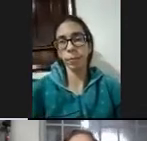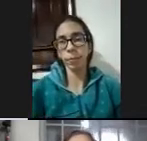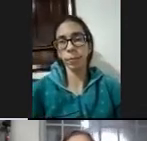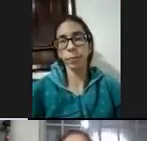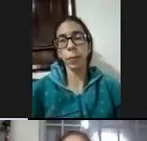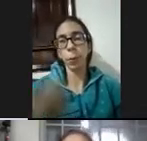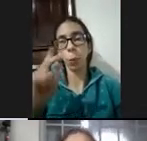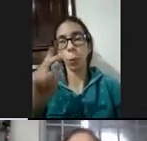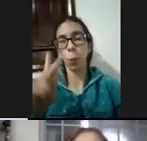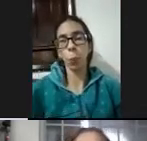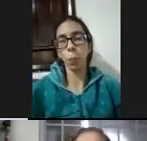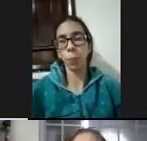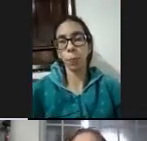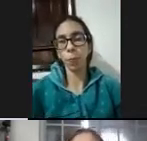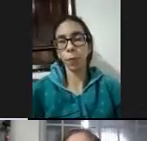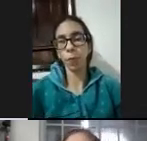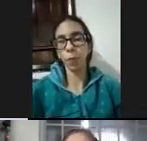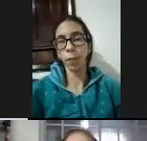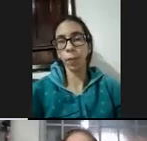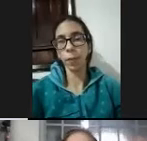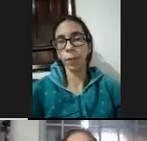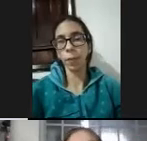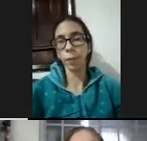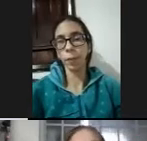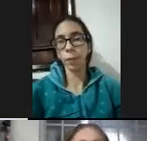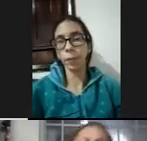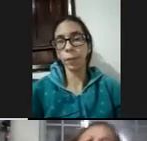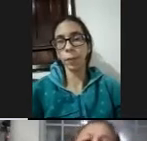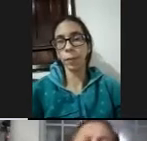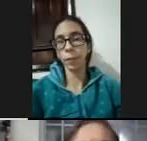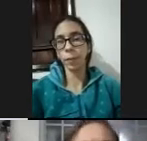E eu tô perguntando e vocês respondem, mas eu não tô tendo.